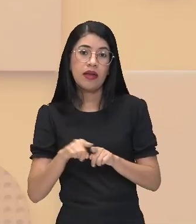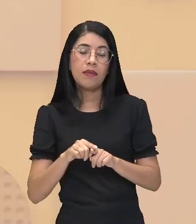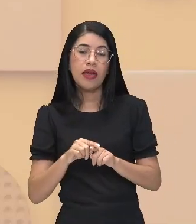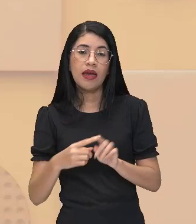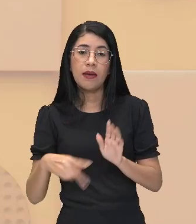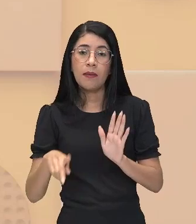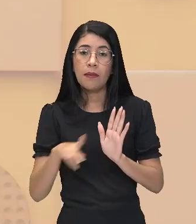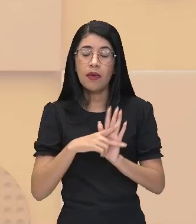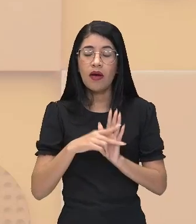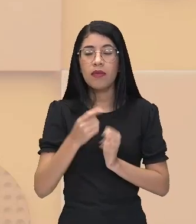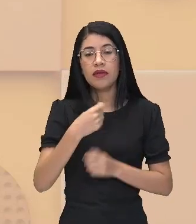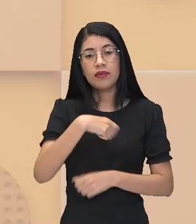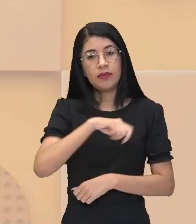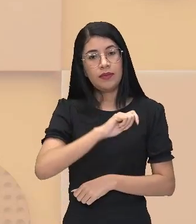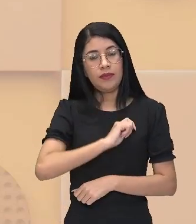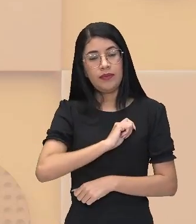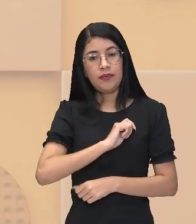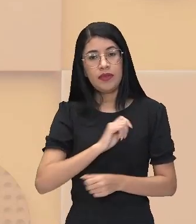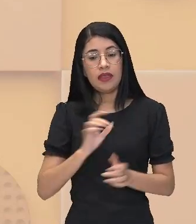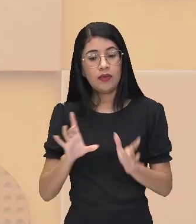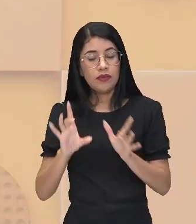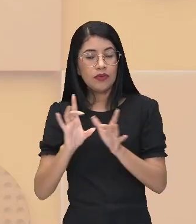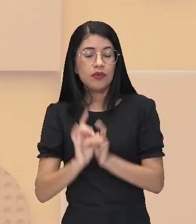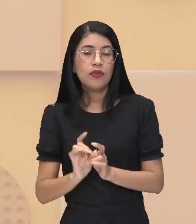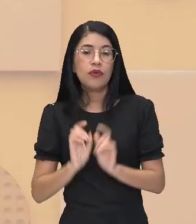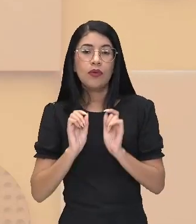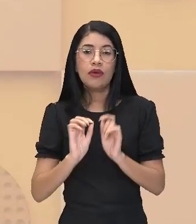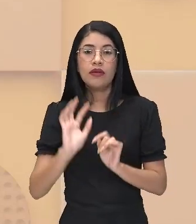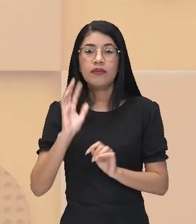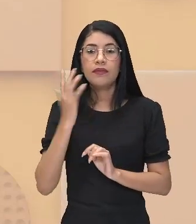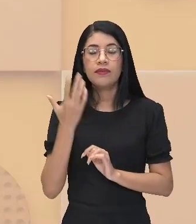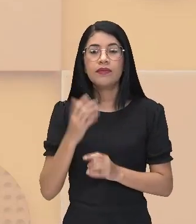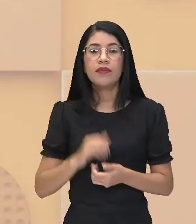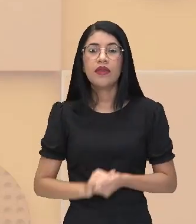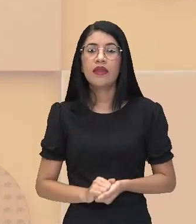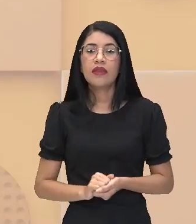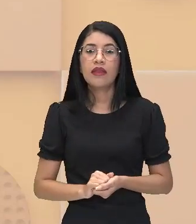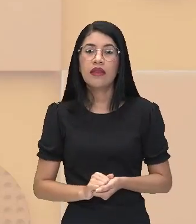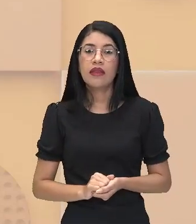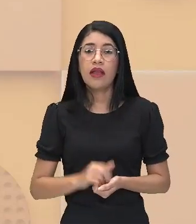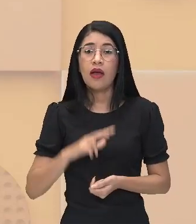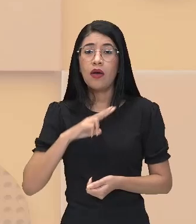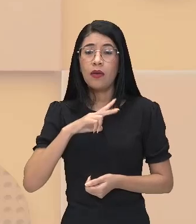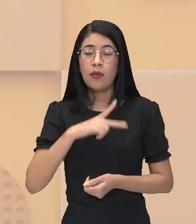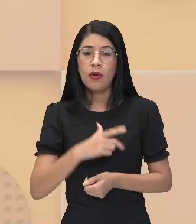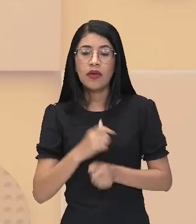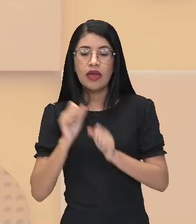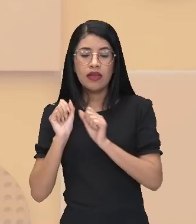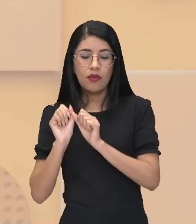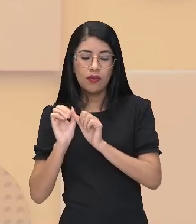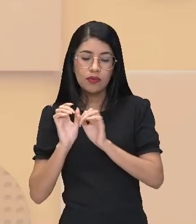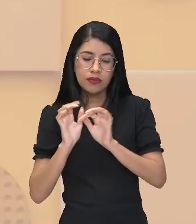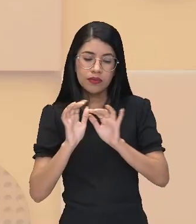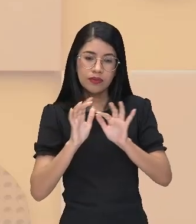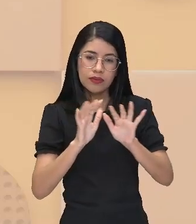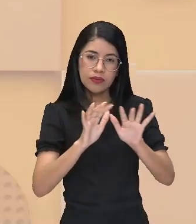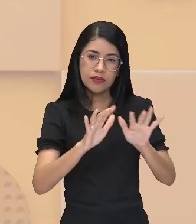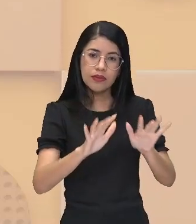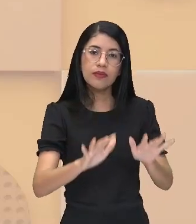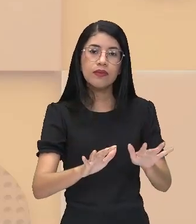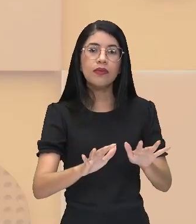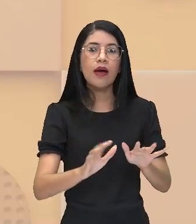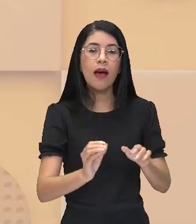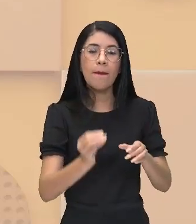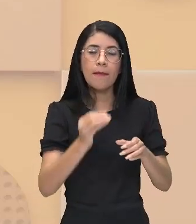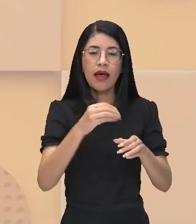coroa espanhola. Então isso vai fazer com que os portugueses eles passem a avançar mais no território, a